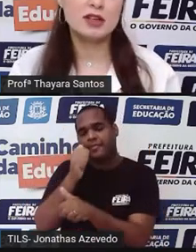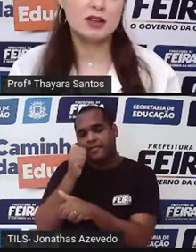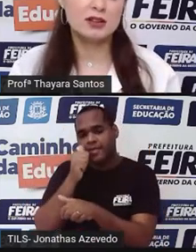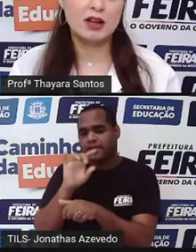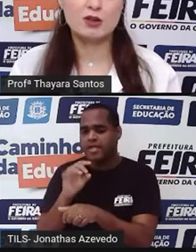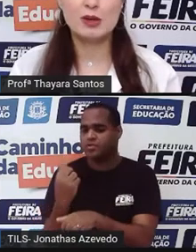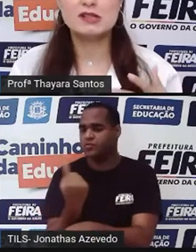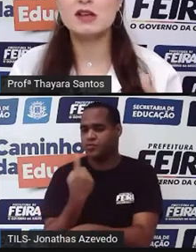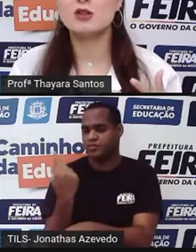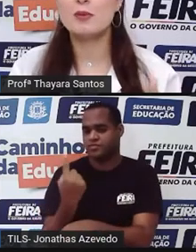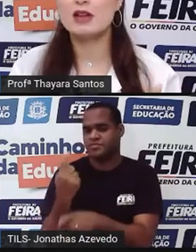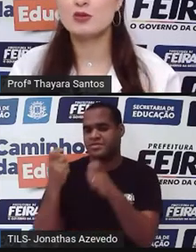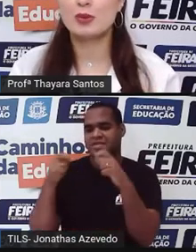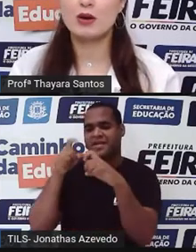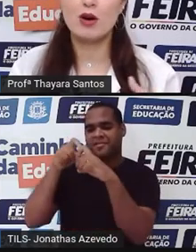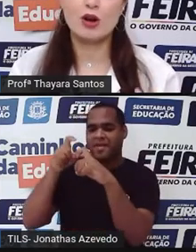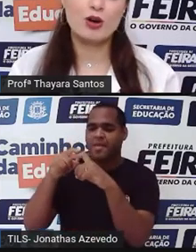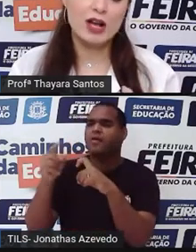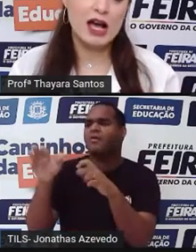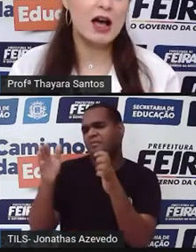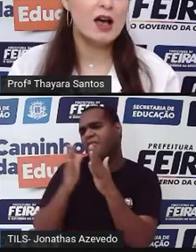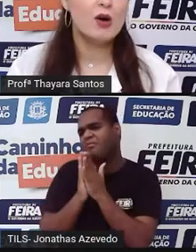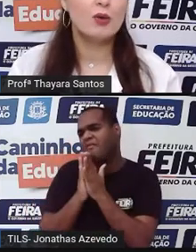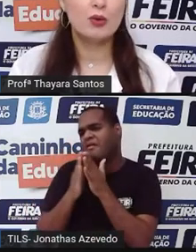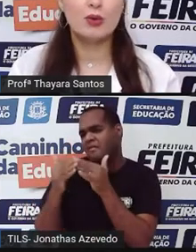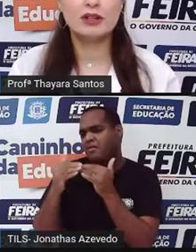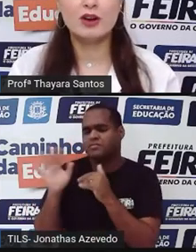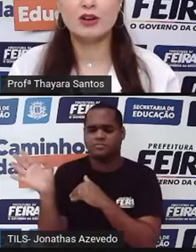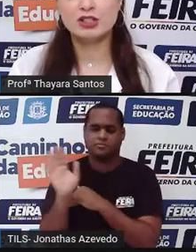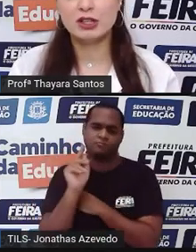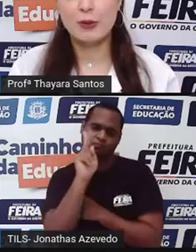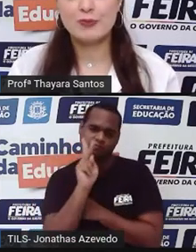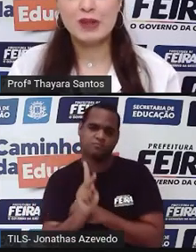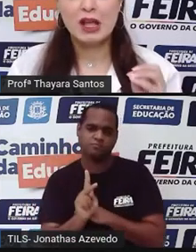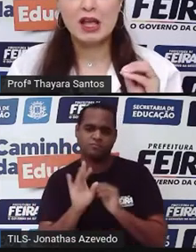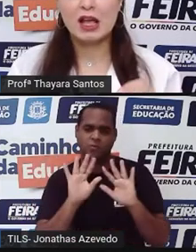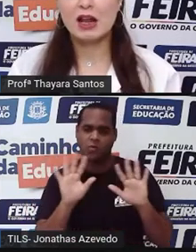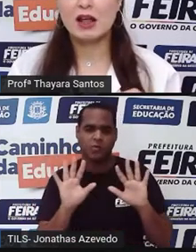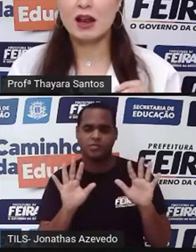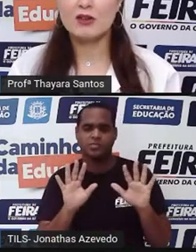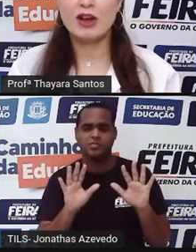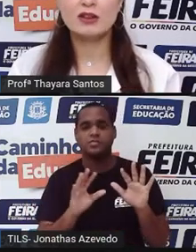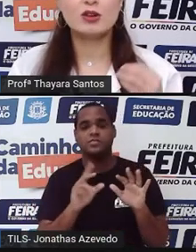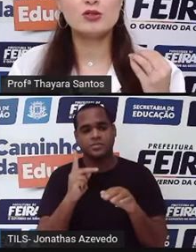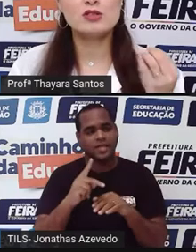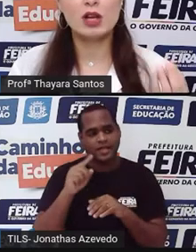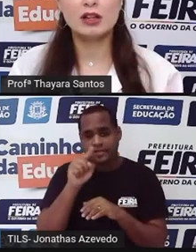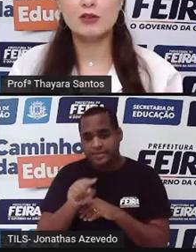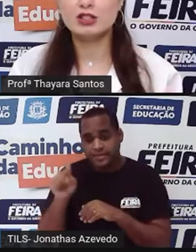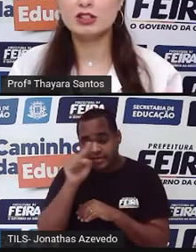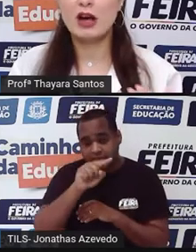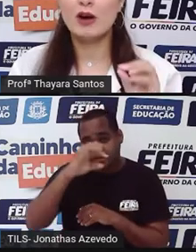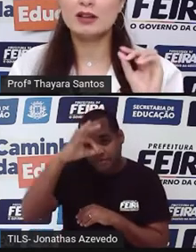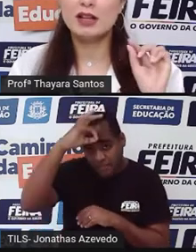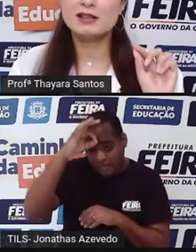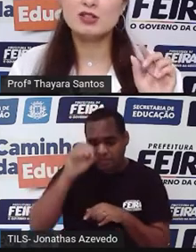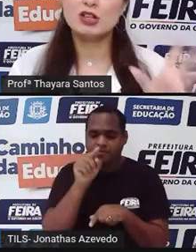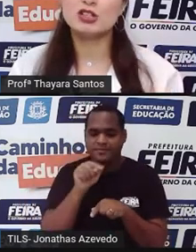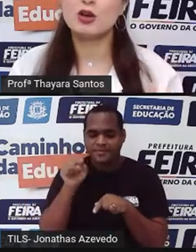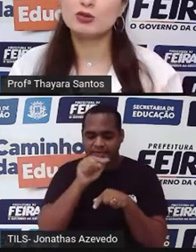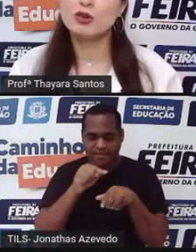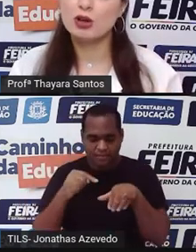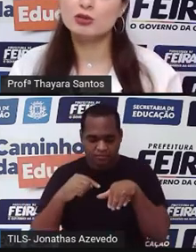introduz sozinha né ela não precisa ir no médico para colocar o anel vaginal ele ela vai introduzir no canal vaginal